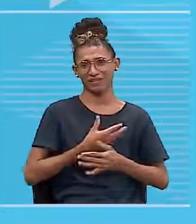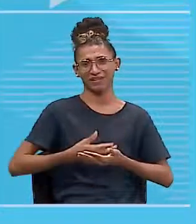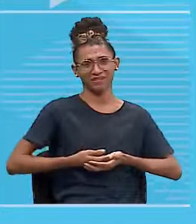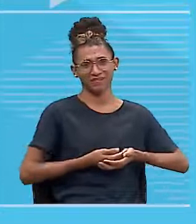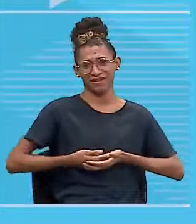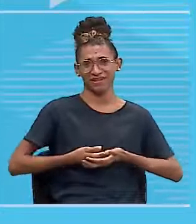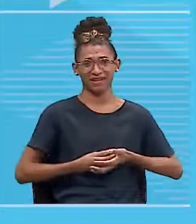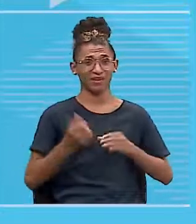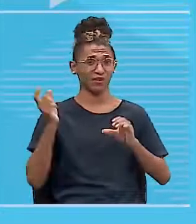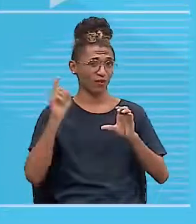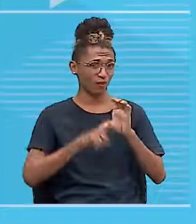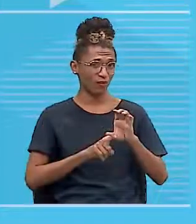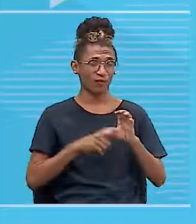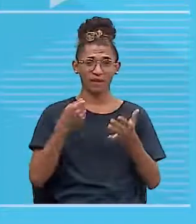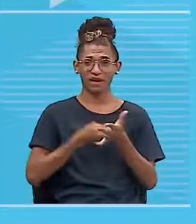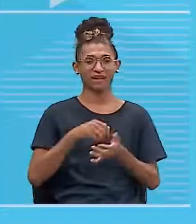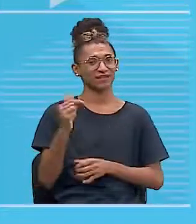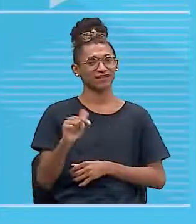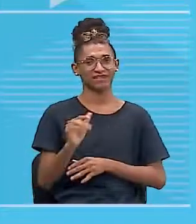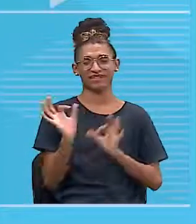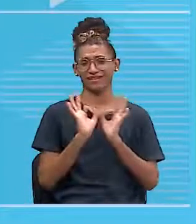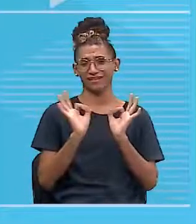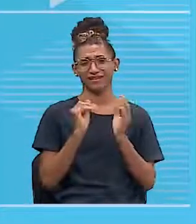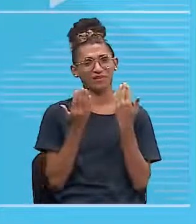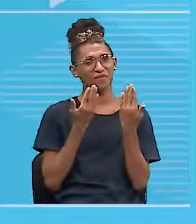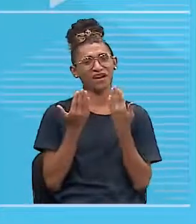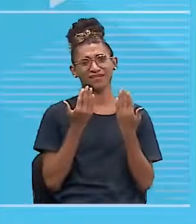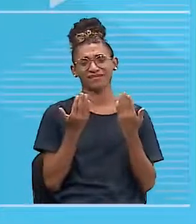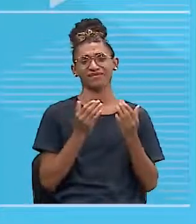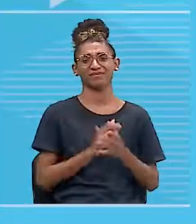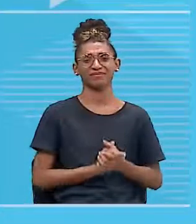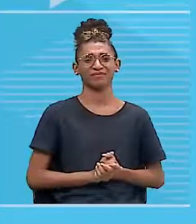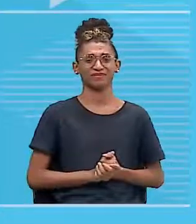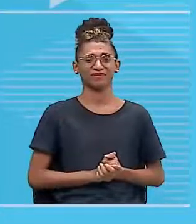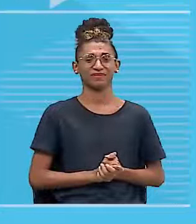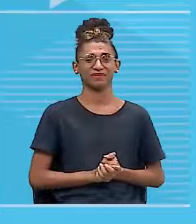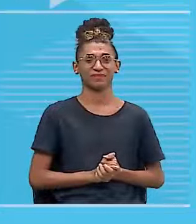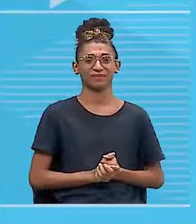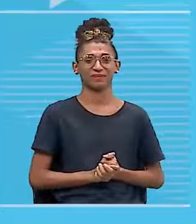tinha uma conta para pagar como era bom tu é doido